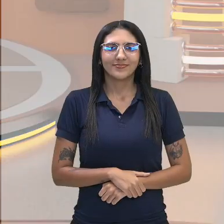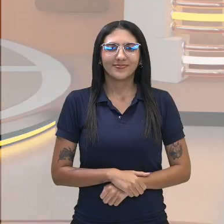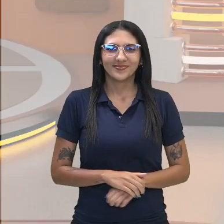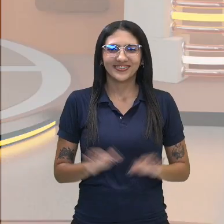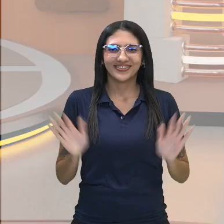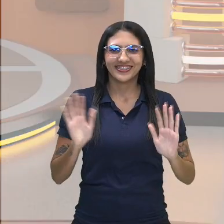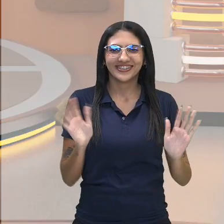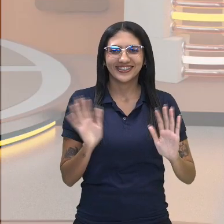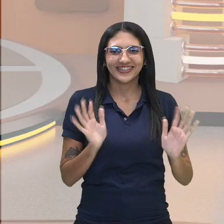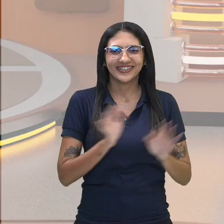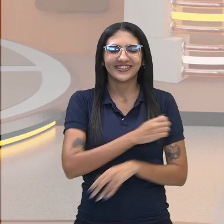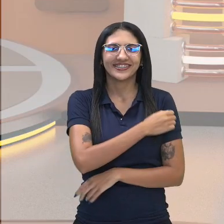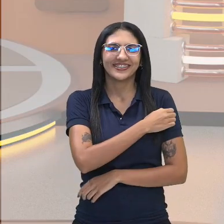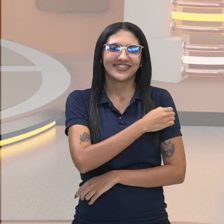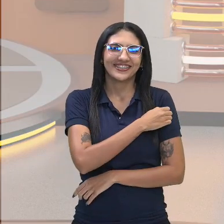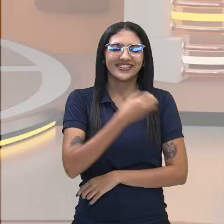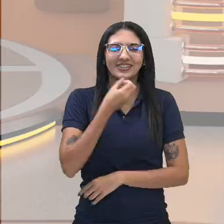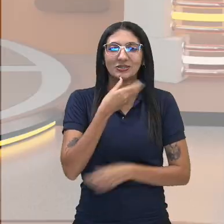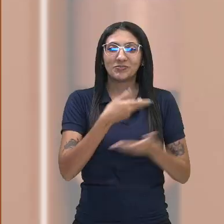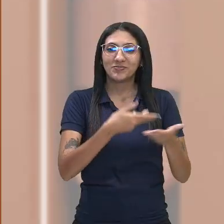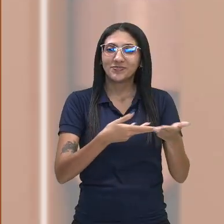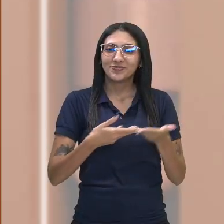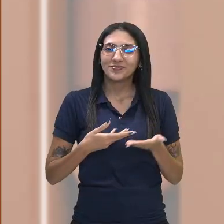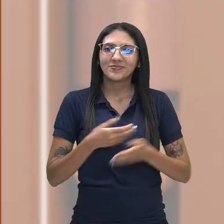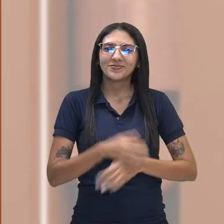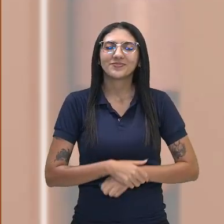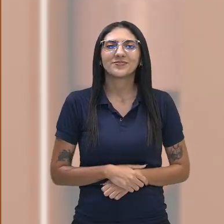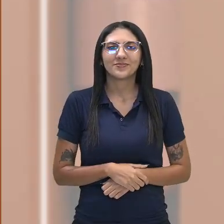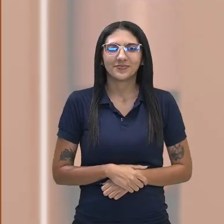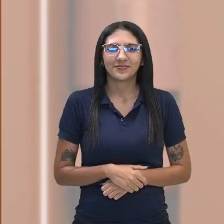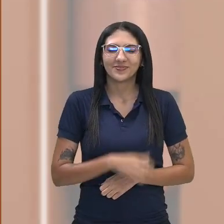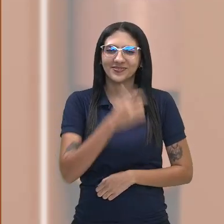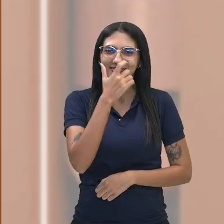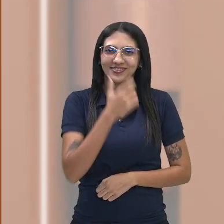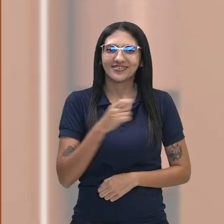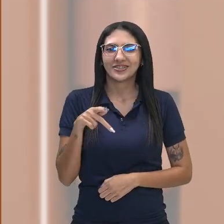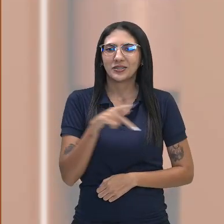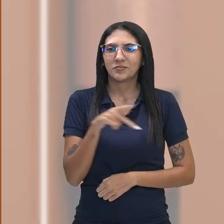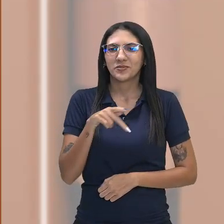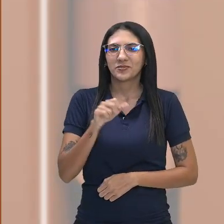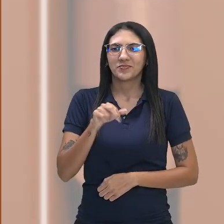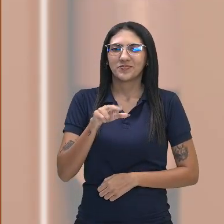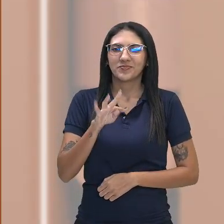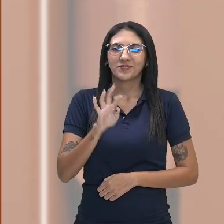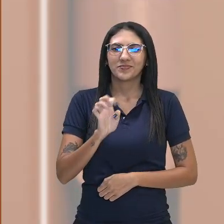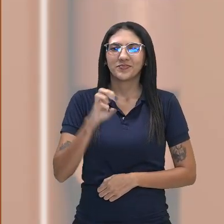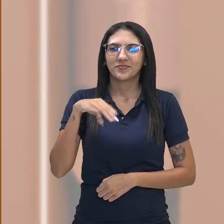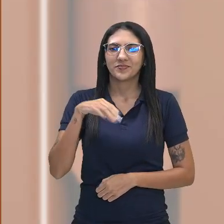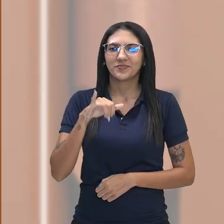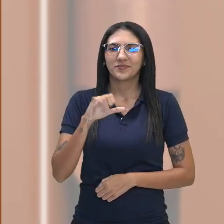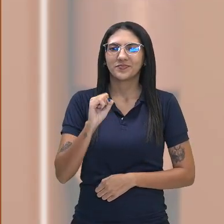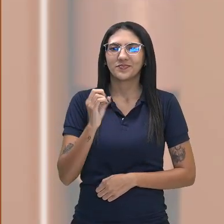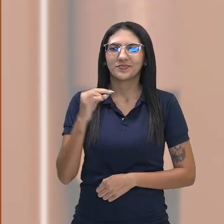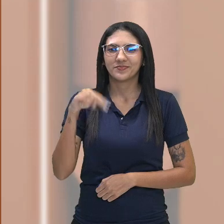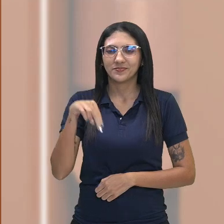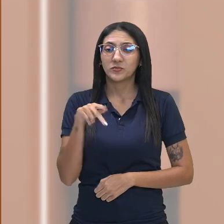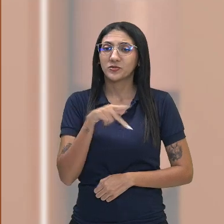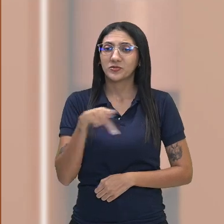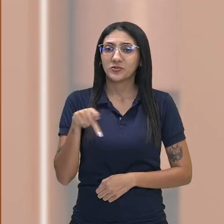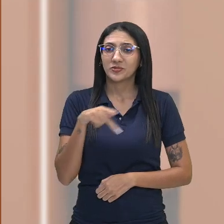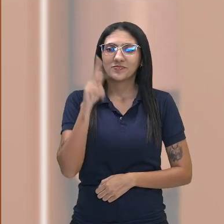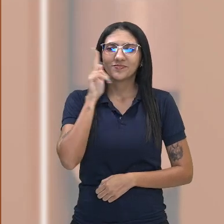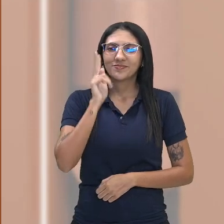Olá, sejam todos muito bem-vindos. Eu sou o professor Artemison Montanha do componente de História e claro que a gente